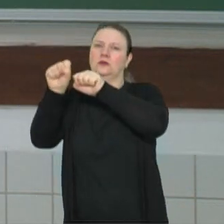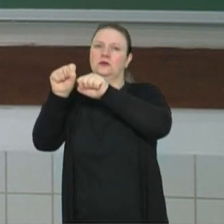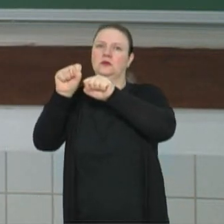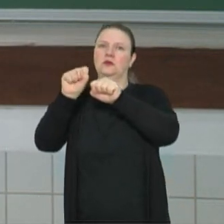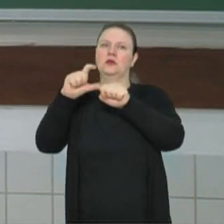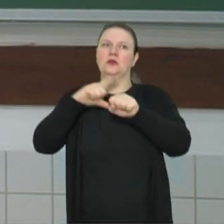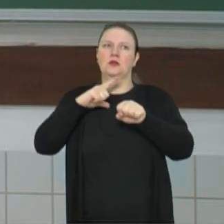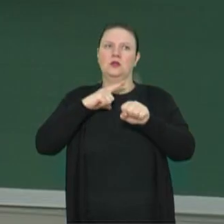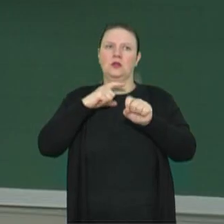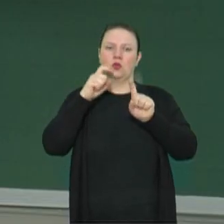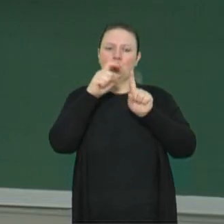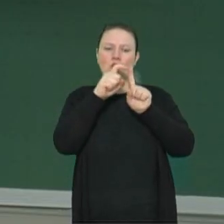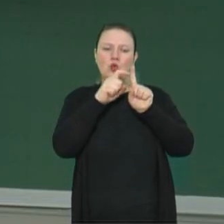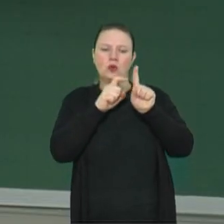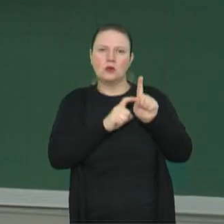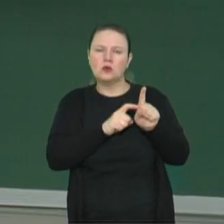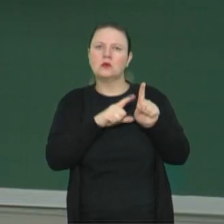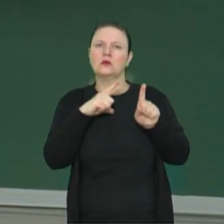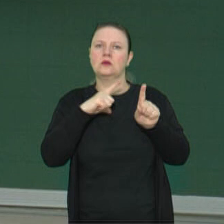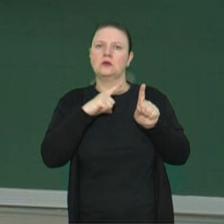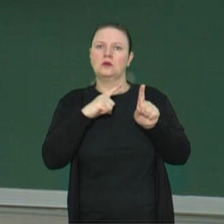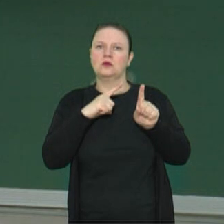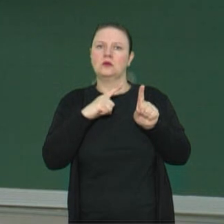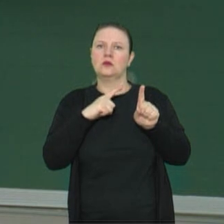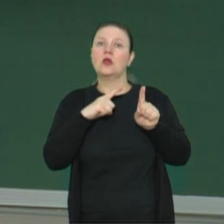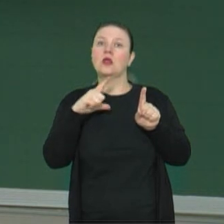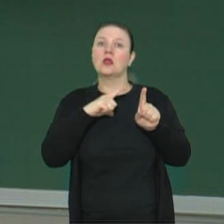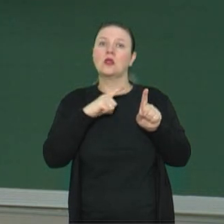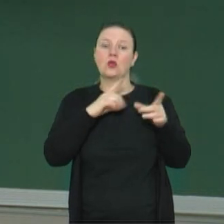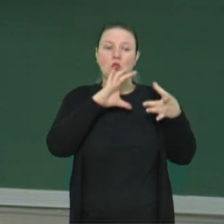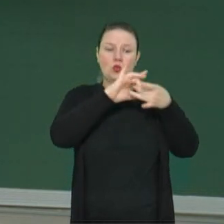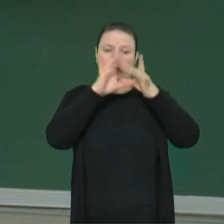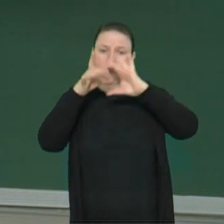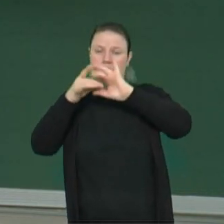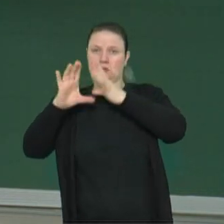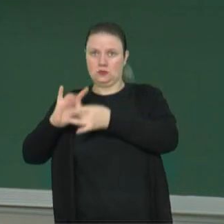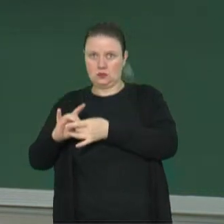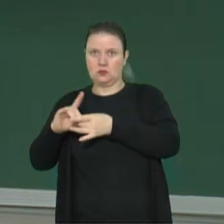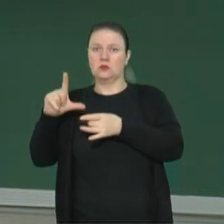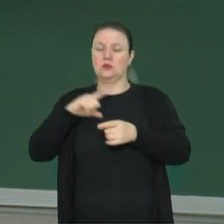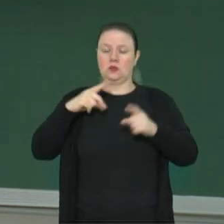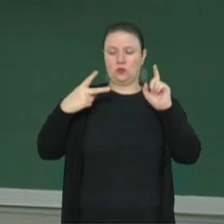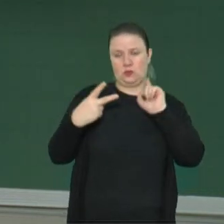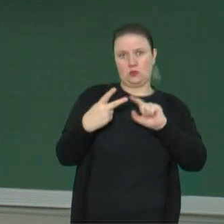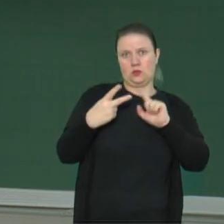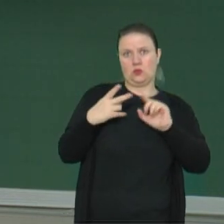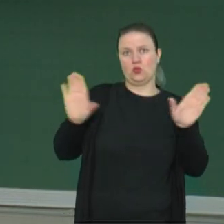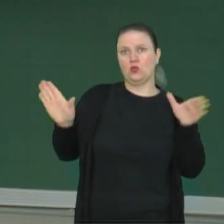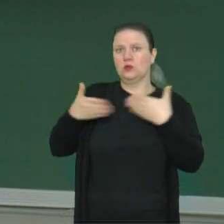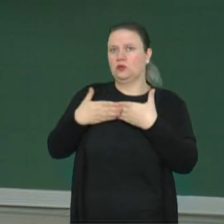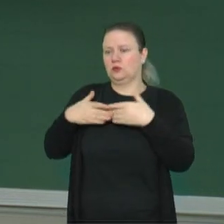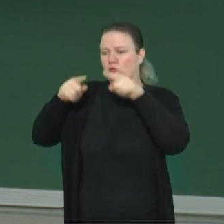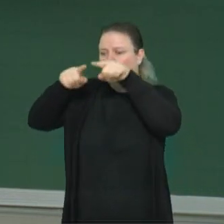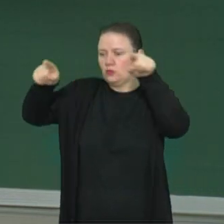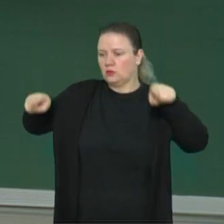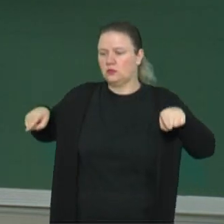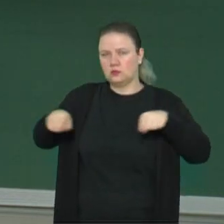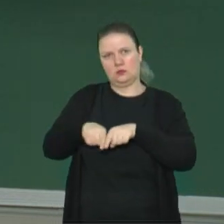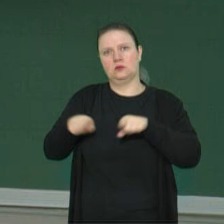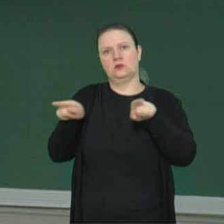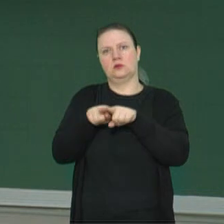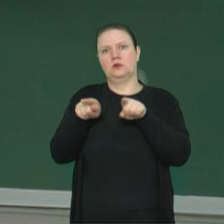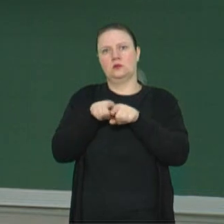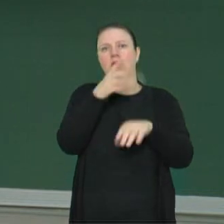ela, nós temos o quê? A escalada presente nos Jogos Olímpicos, né, de competição, e temos a escalada realizada em ambiente